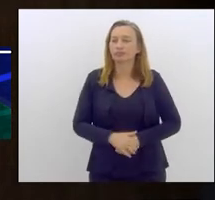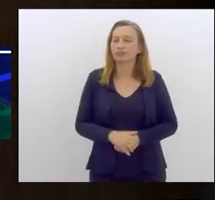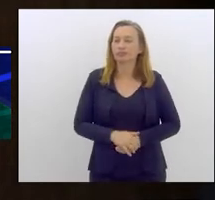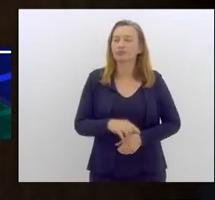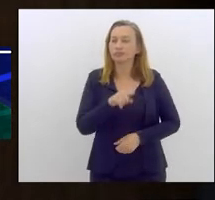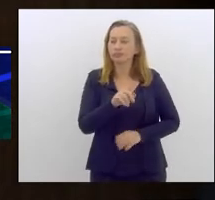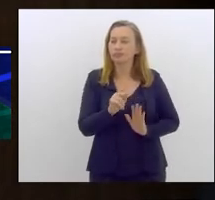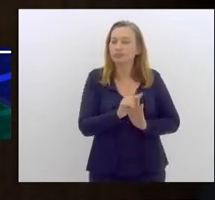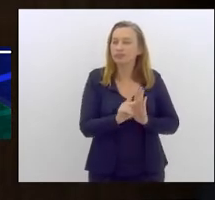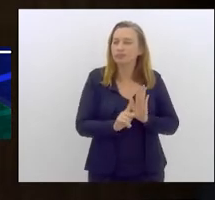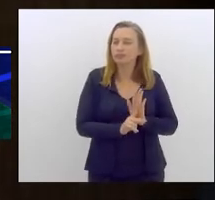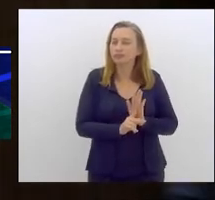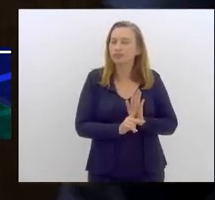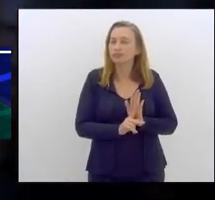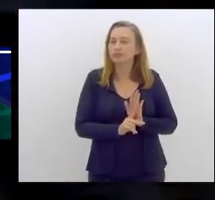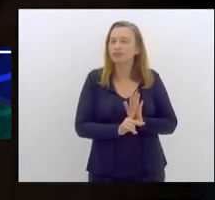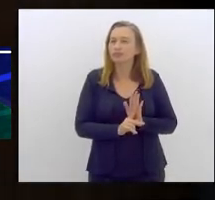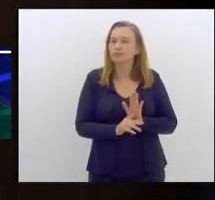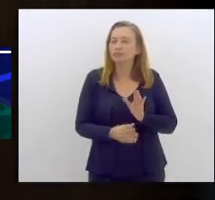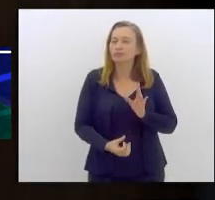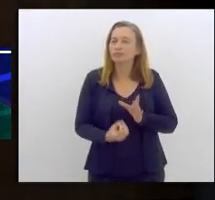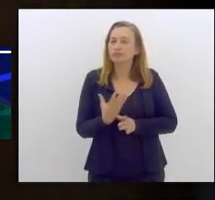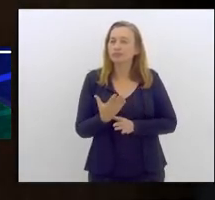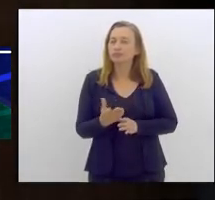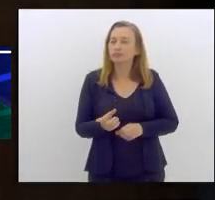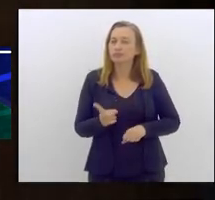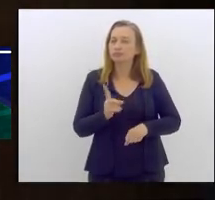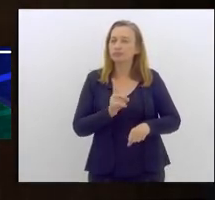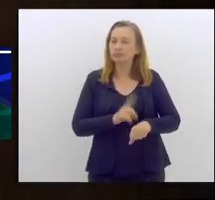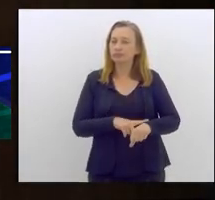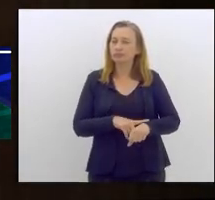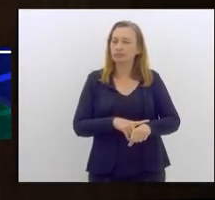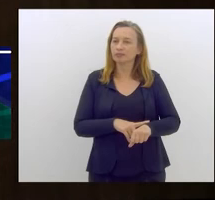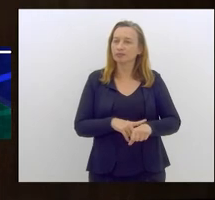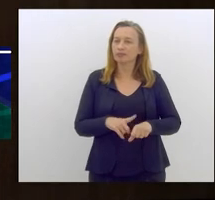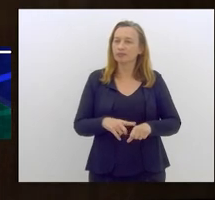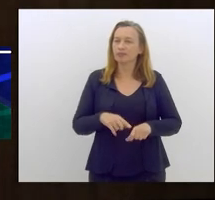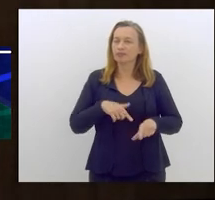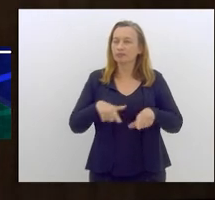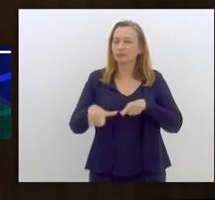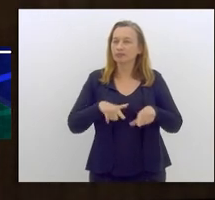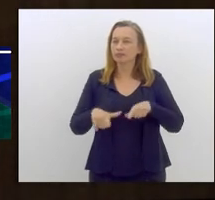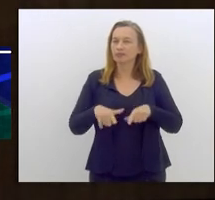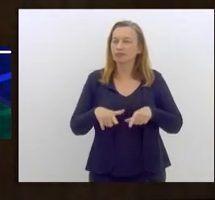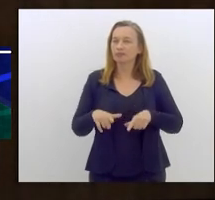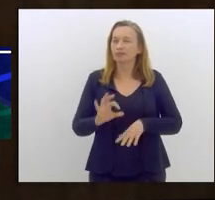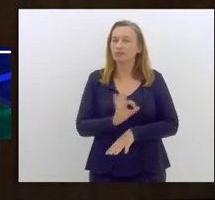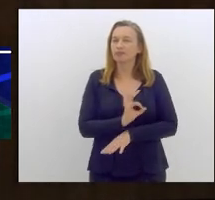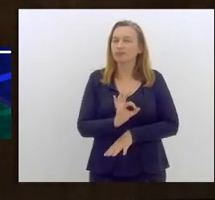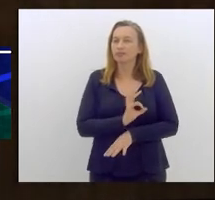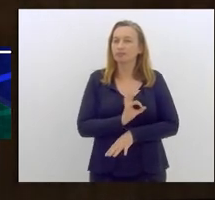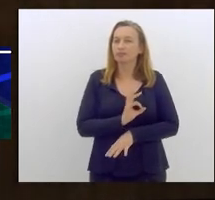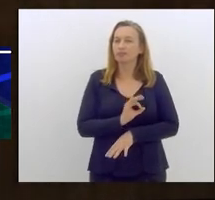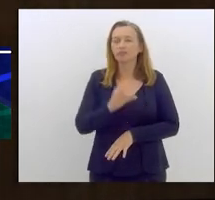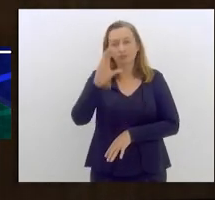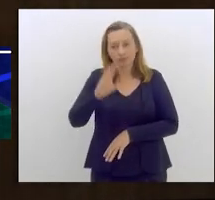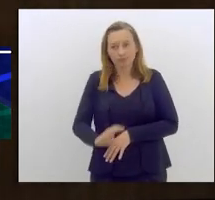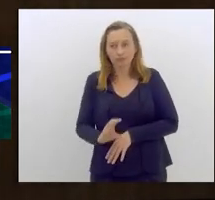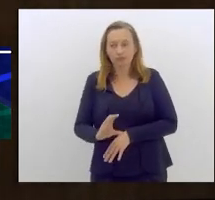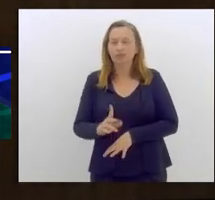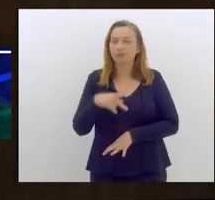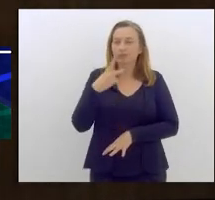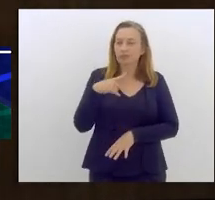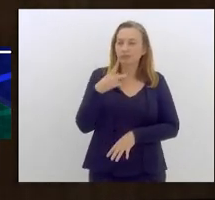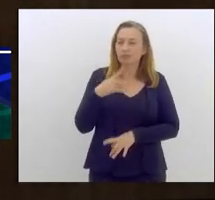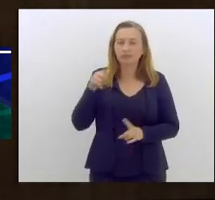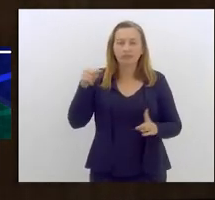Esse projeto é fruto do meu tempo de serviço na Polícia Civil e ele retrata de uma maneira